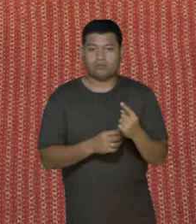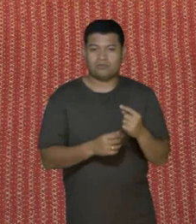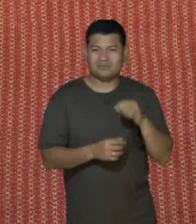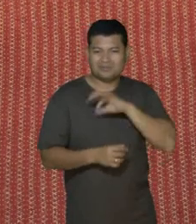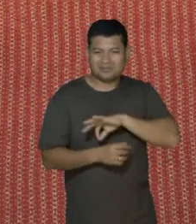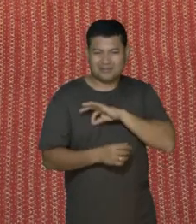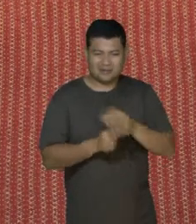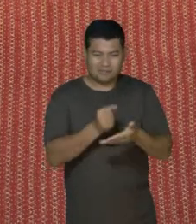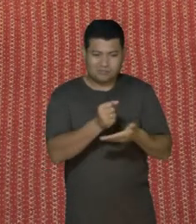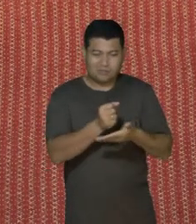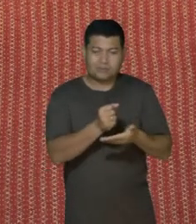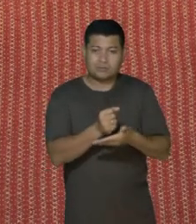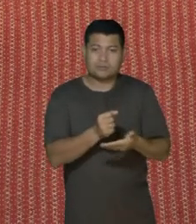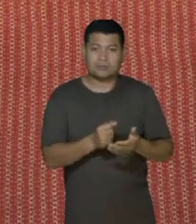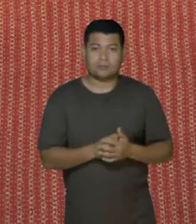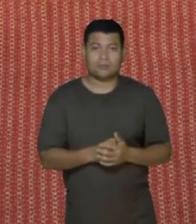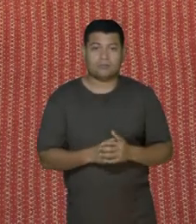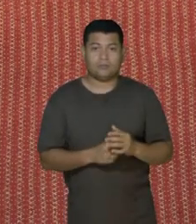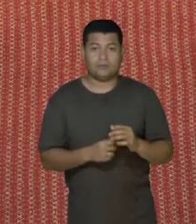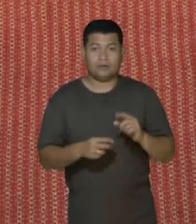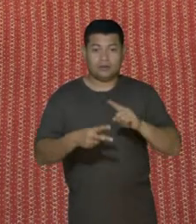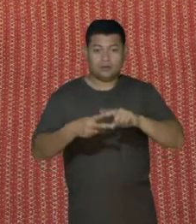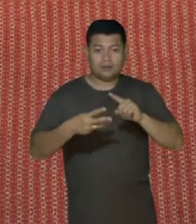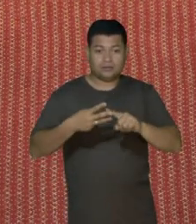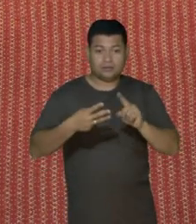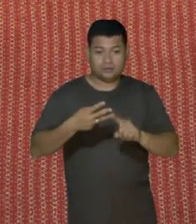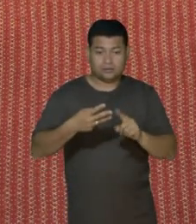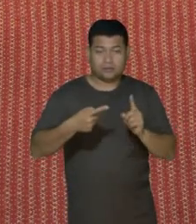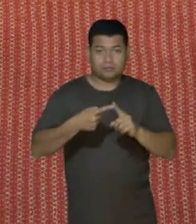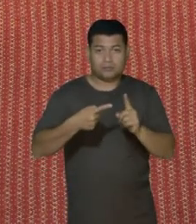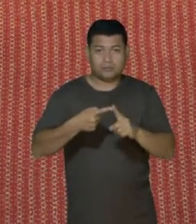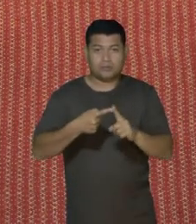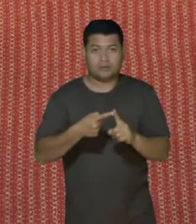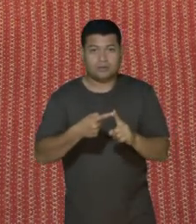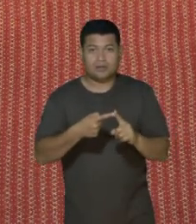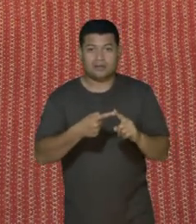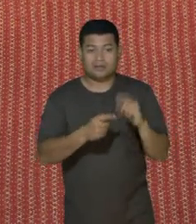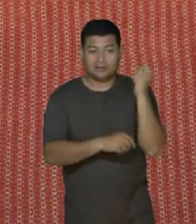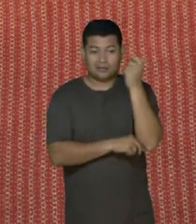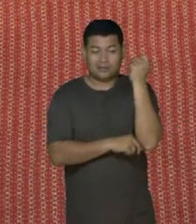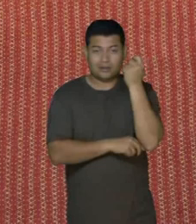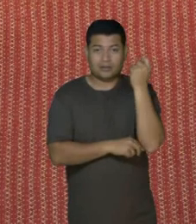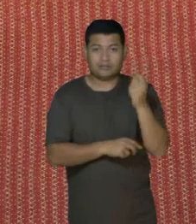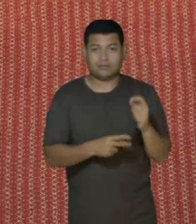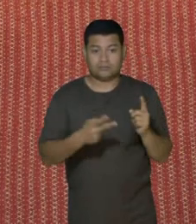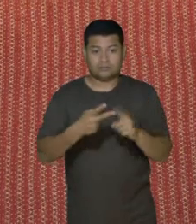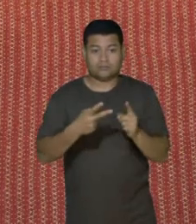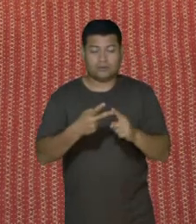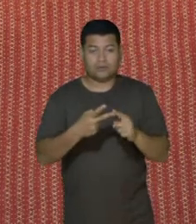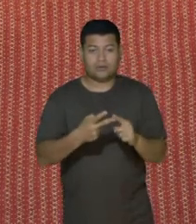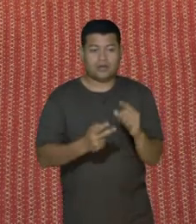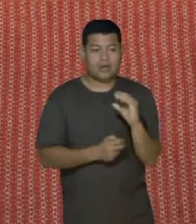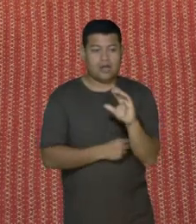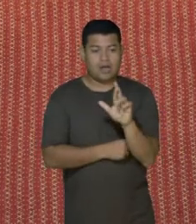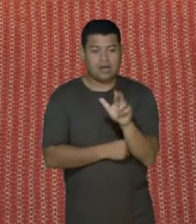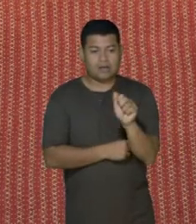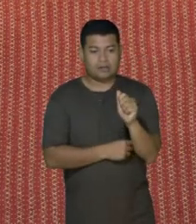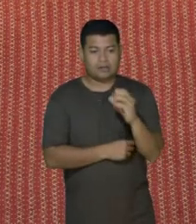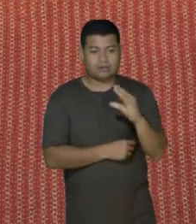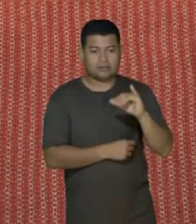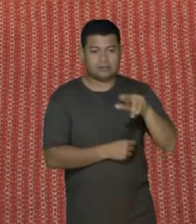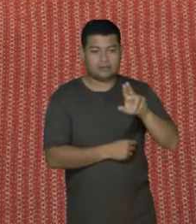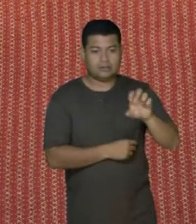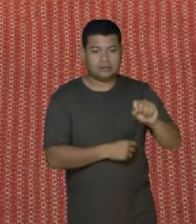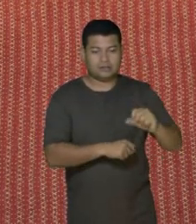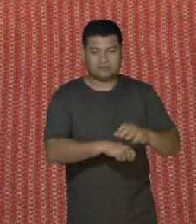situações: a deficiência intelectual grave ou profunda, portadores de hanseníase e da doença